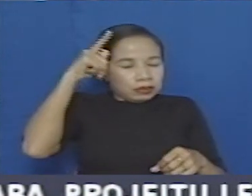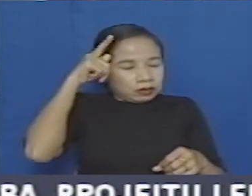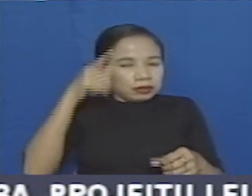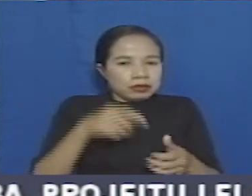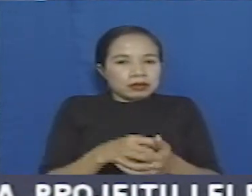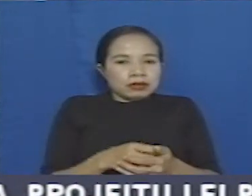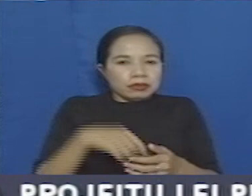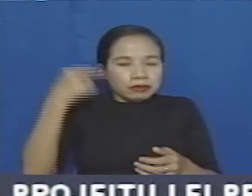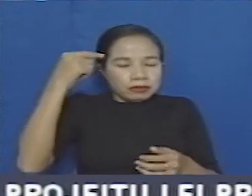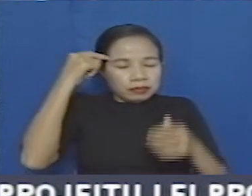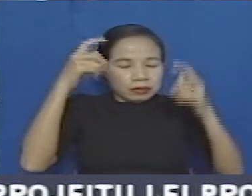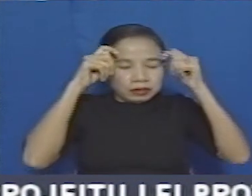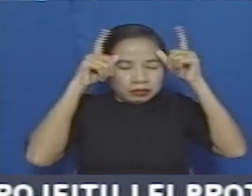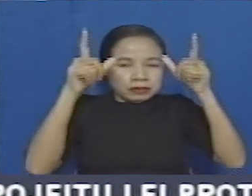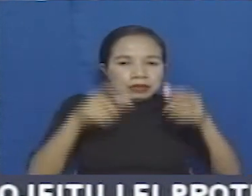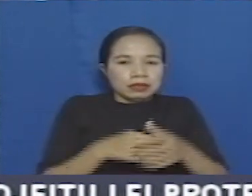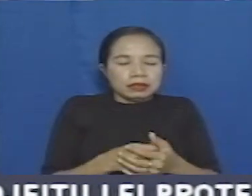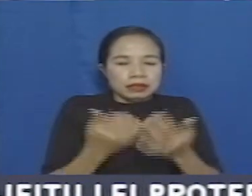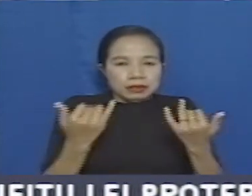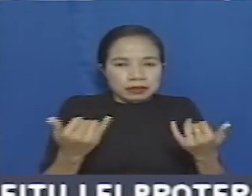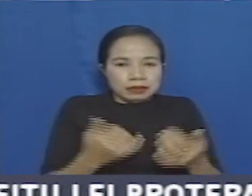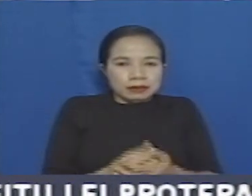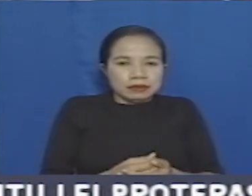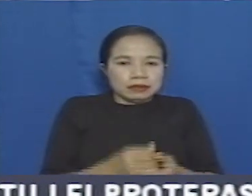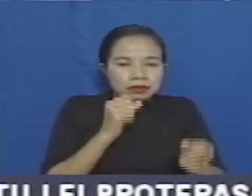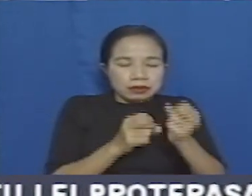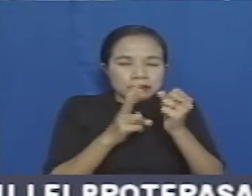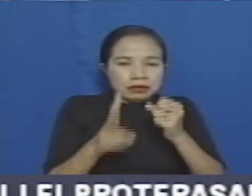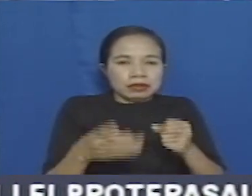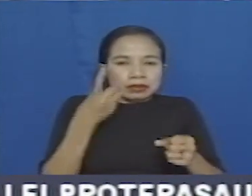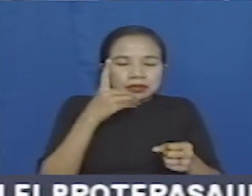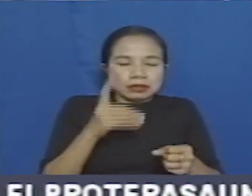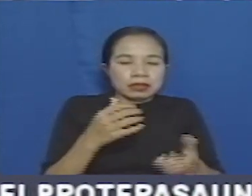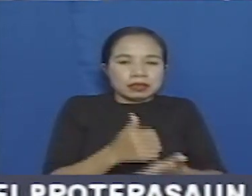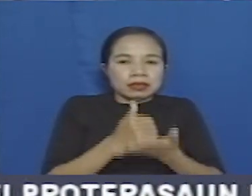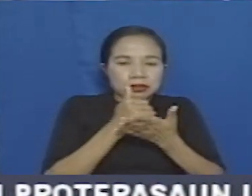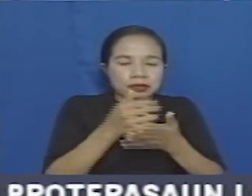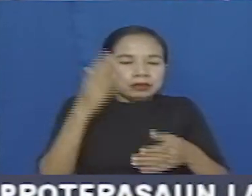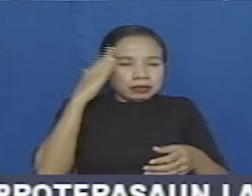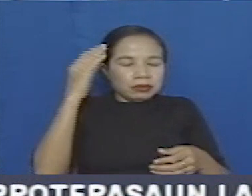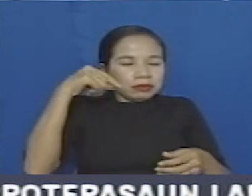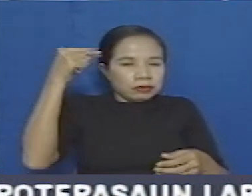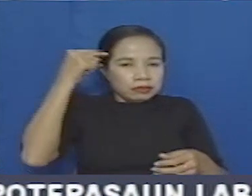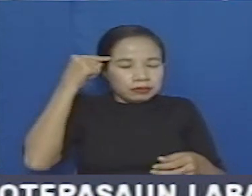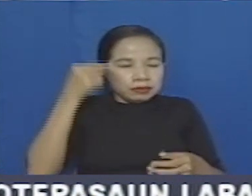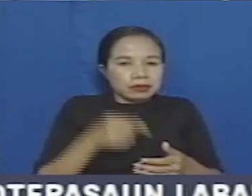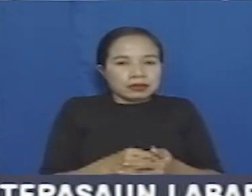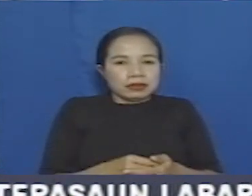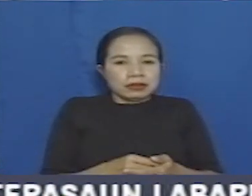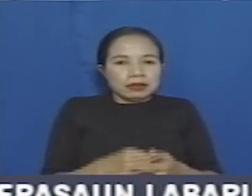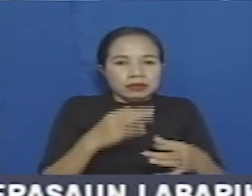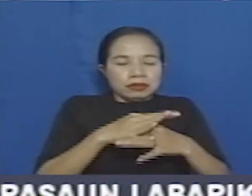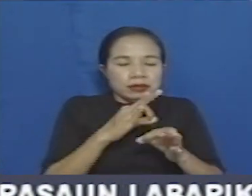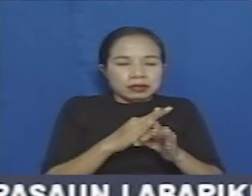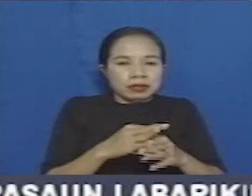brilhante, governo Timor-Leste Nian e Dané. Sociedade civil declara o apoio à iniciativa governo Nian. Hoje há